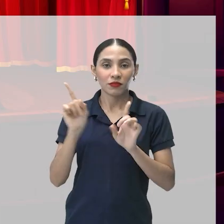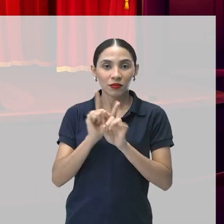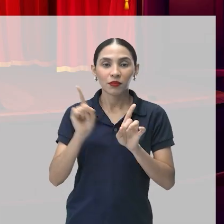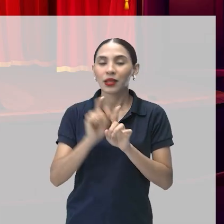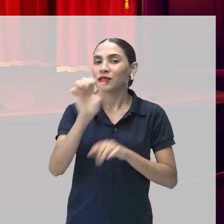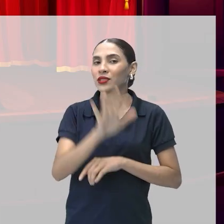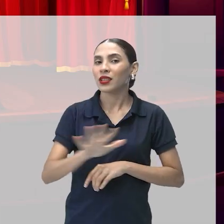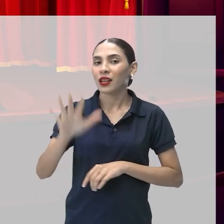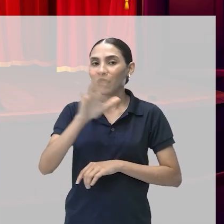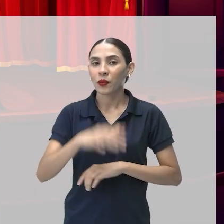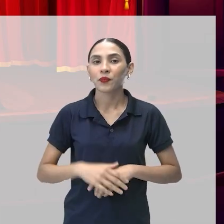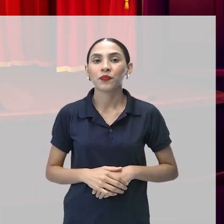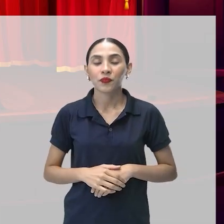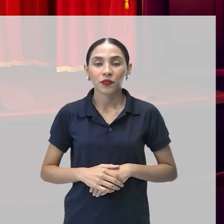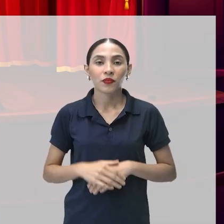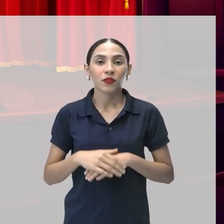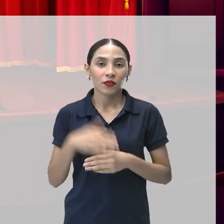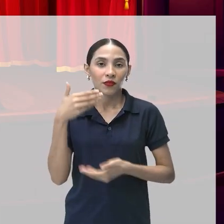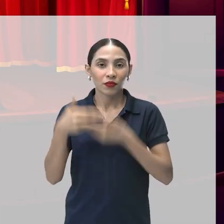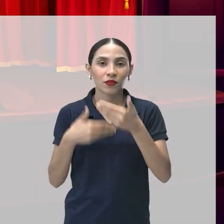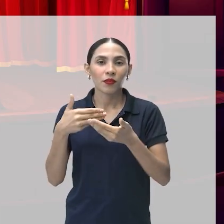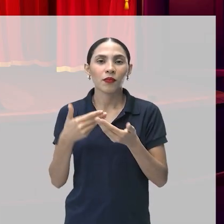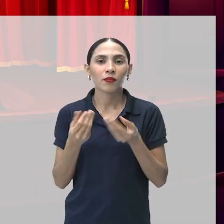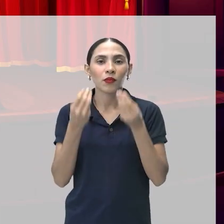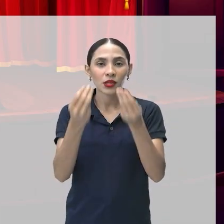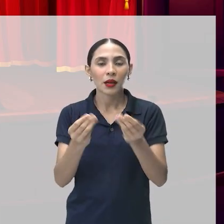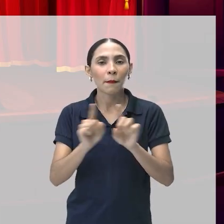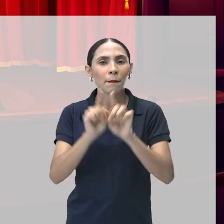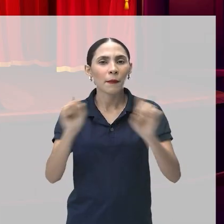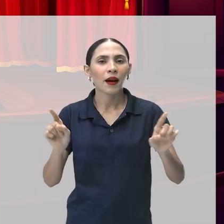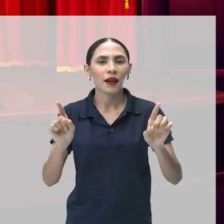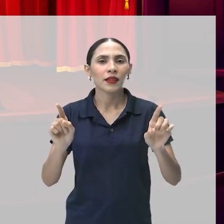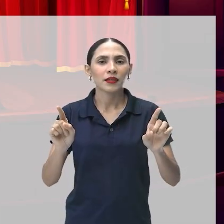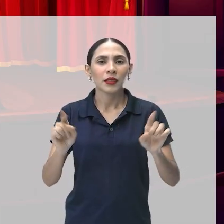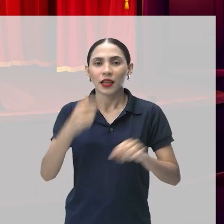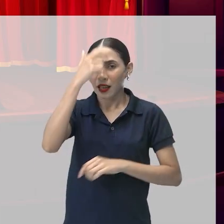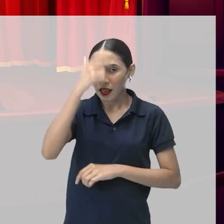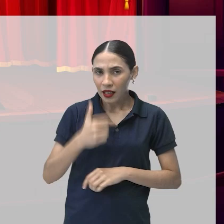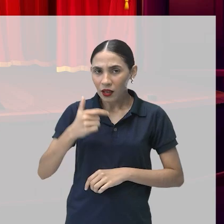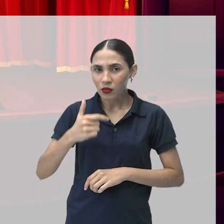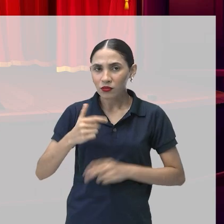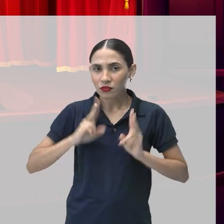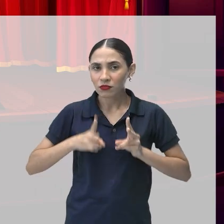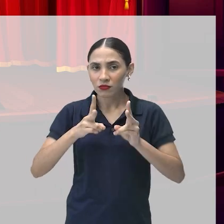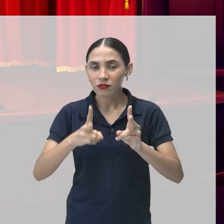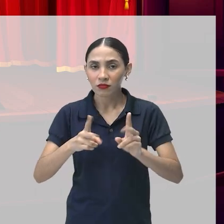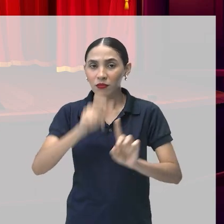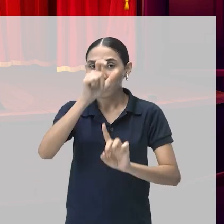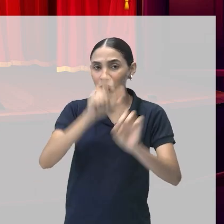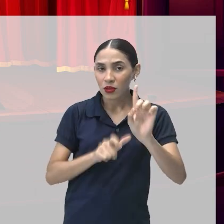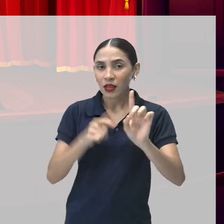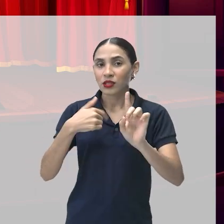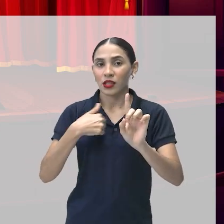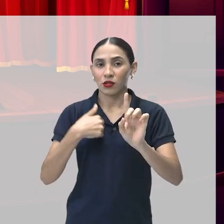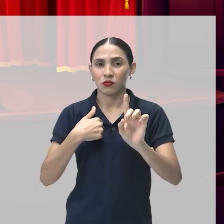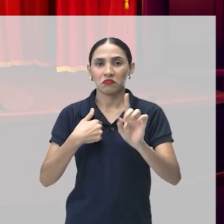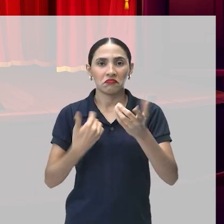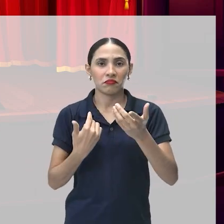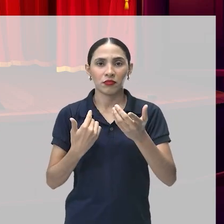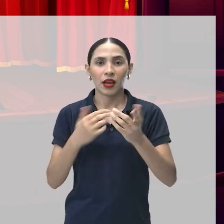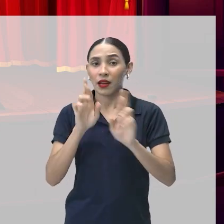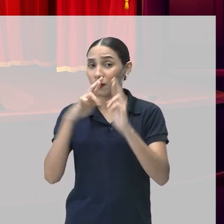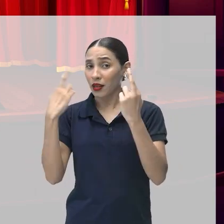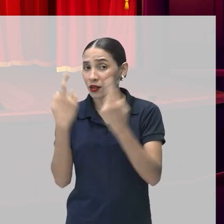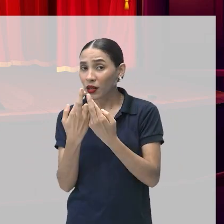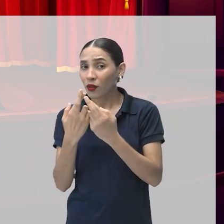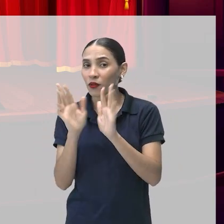forma geral, e repasso para vocês. Mas será que eu sou assim, esse personagem, quando eu estou numa